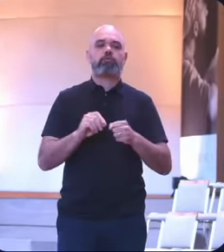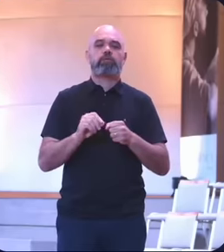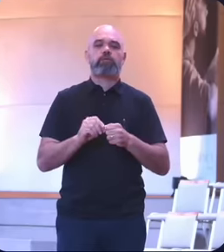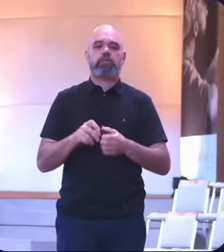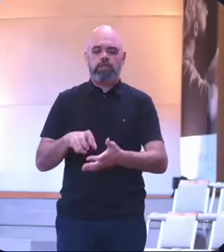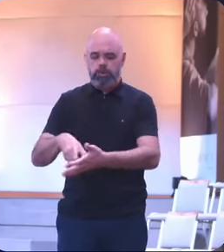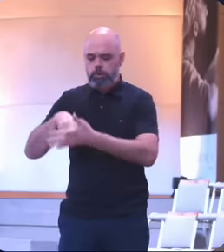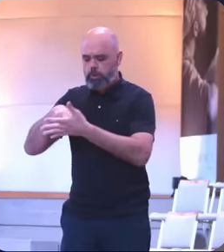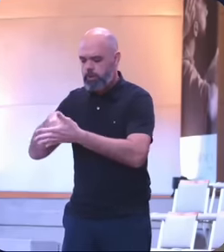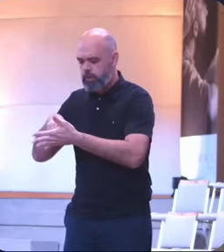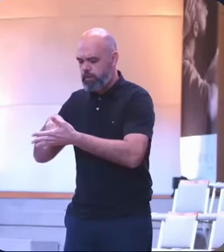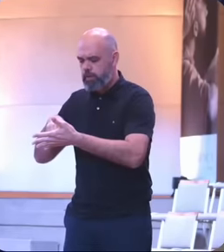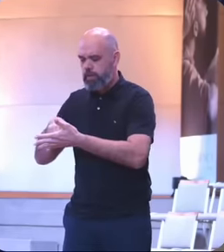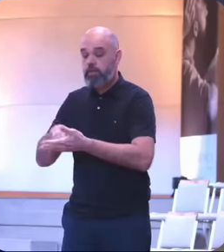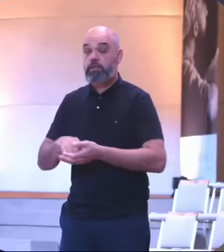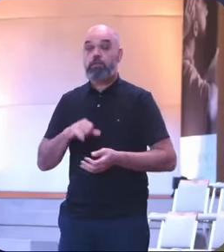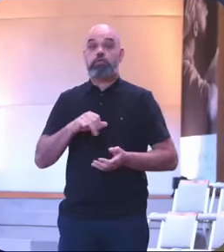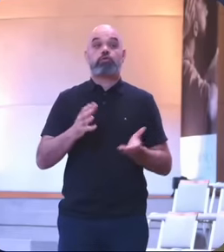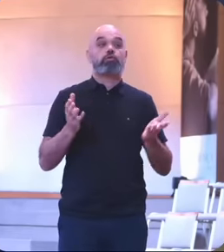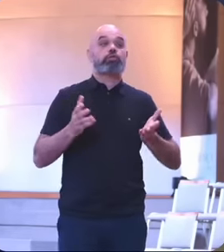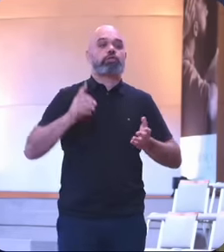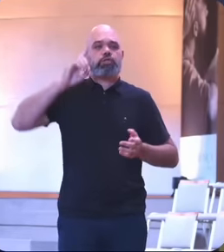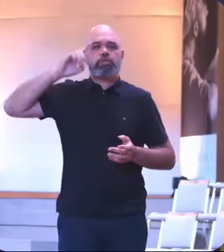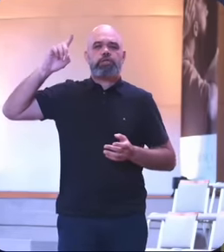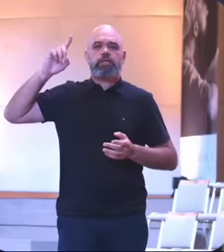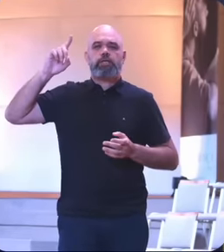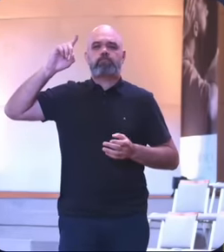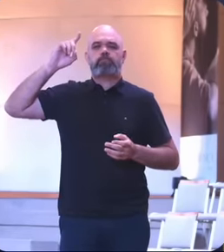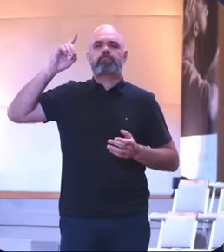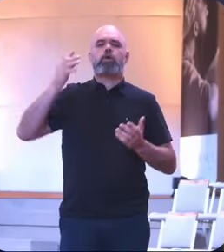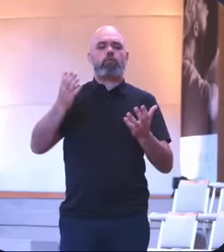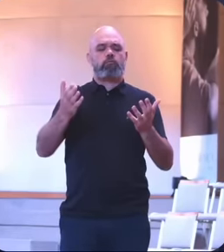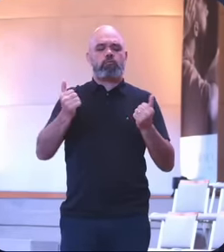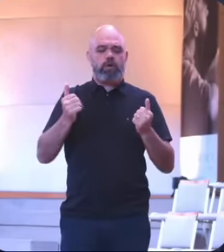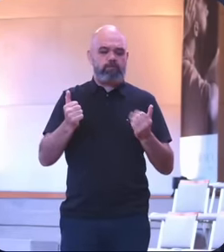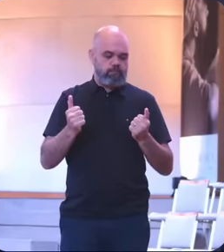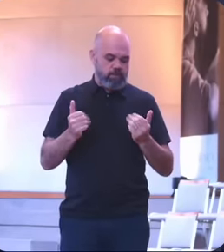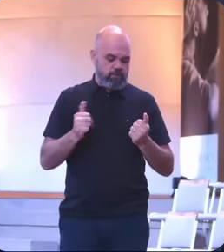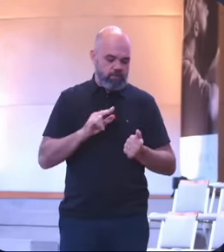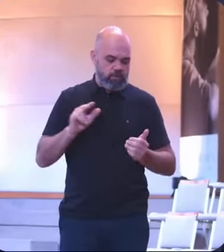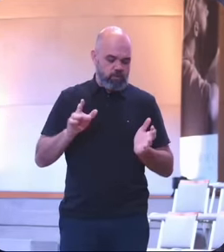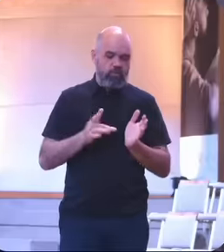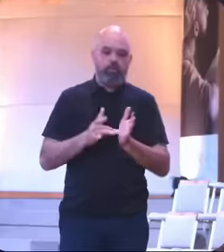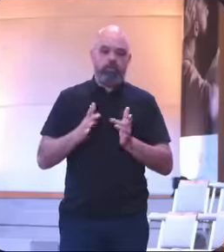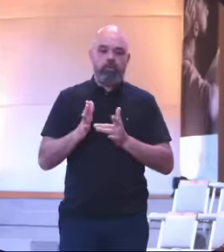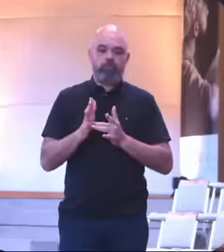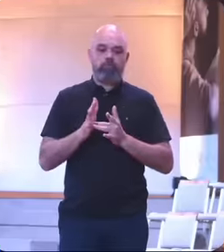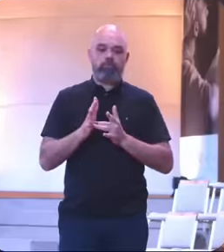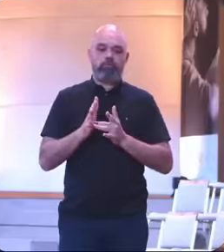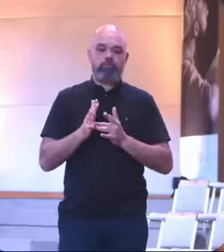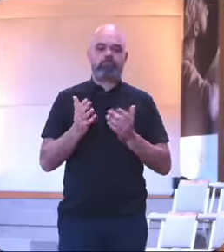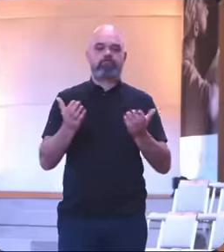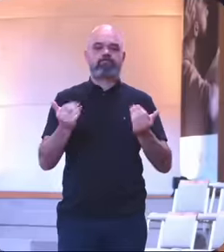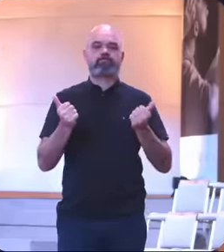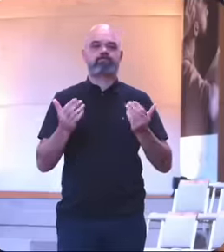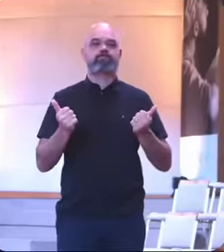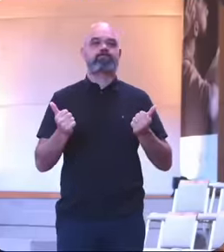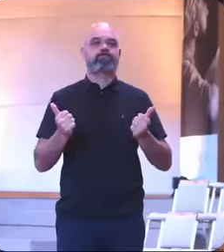hoje é o dia, venha, que o Senhor quer fazer uma obra na tua vida. Pode vir. Isso. Em nome de Jesus,